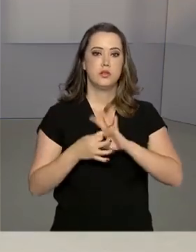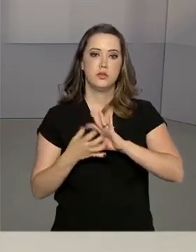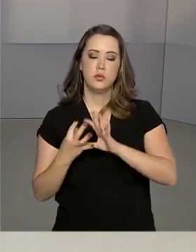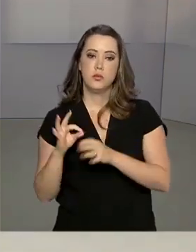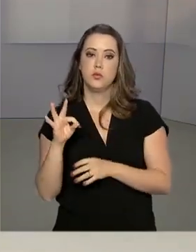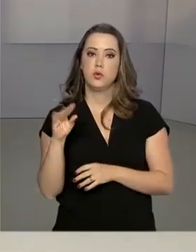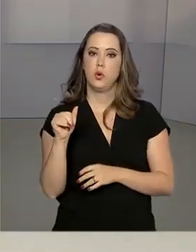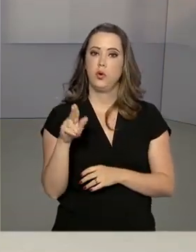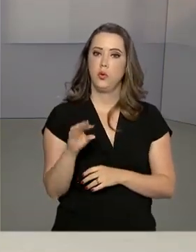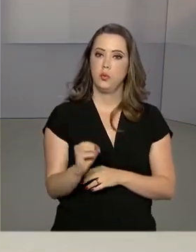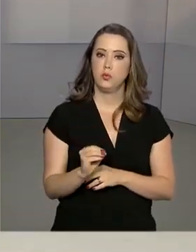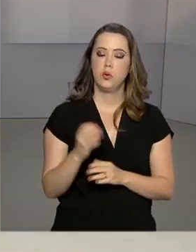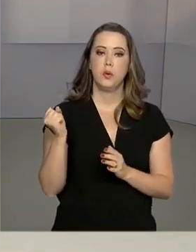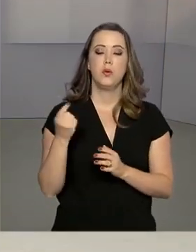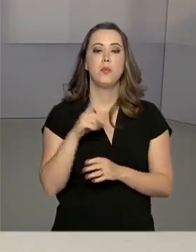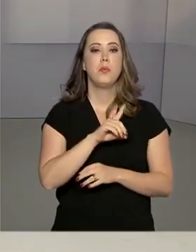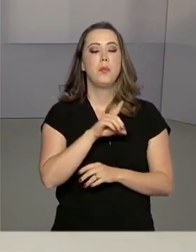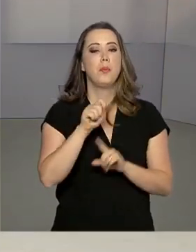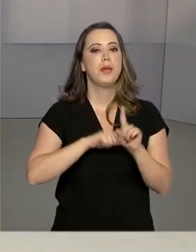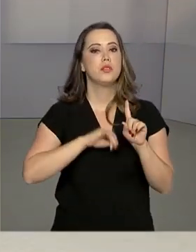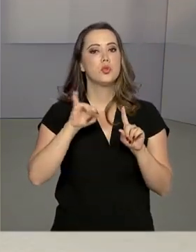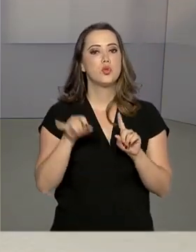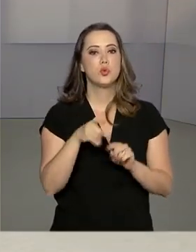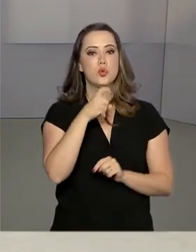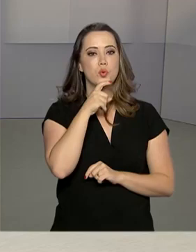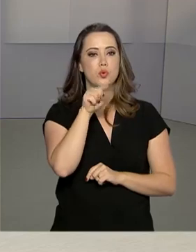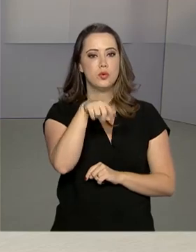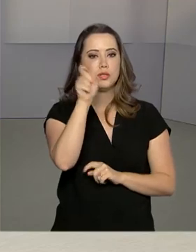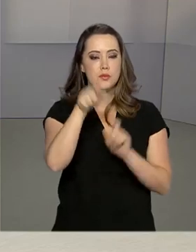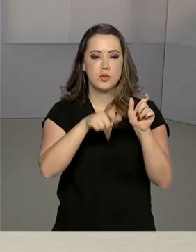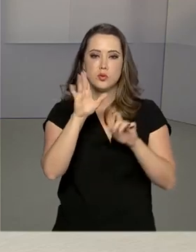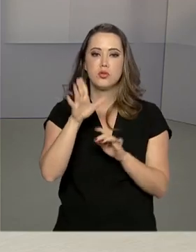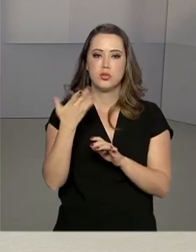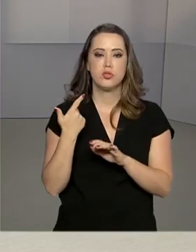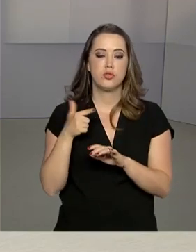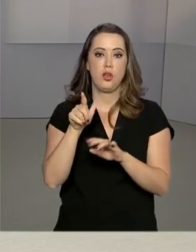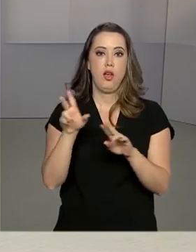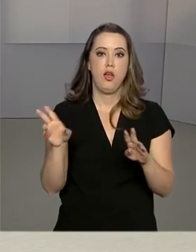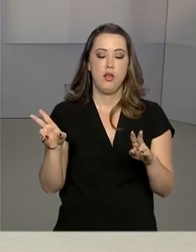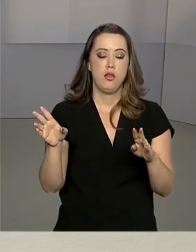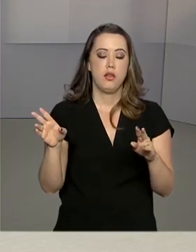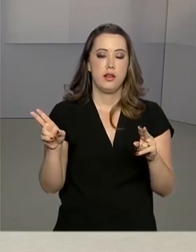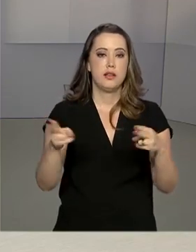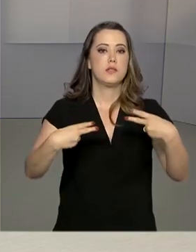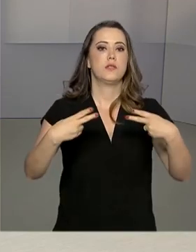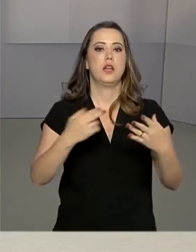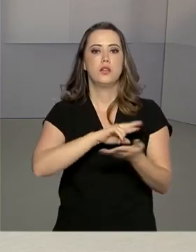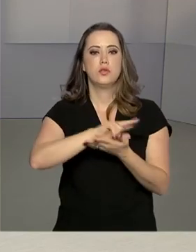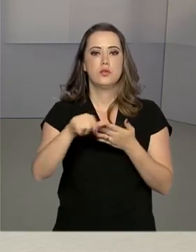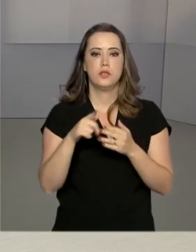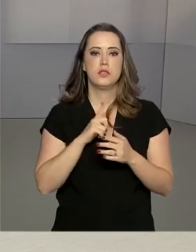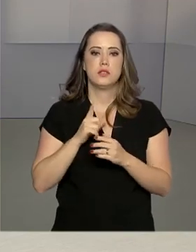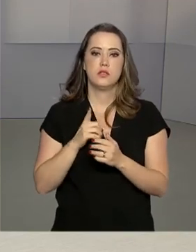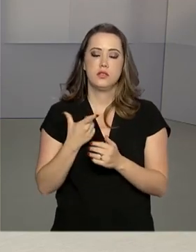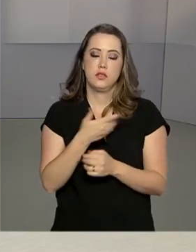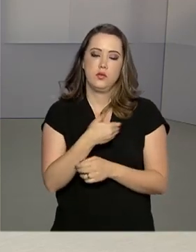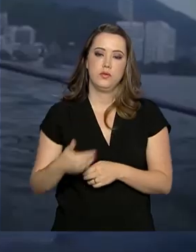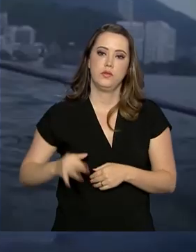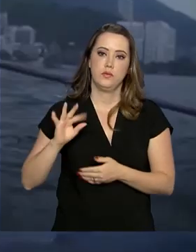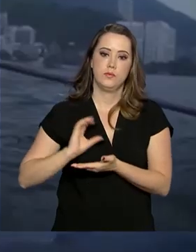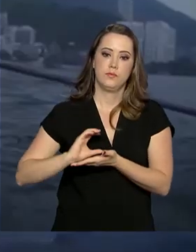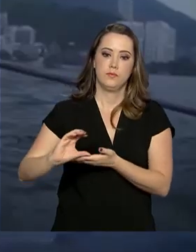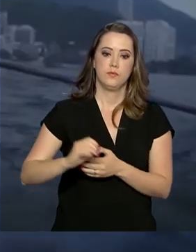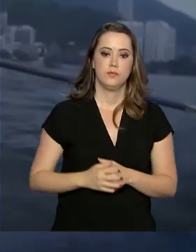de tóquio marcadas para o mês de julho dos brasileiros já classificados vários contam com o apoio do governo federal